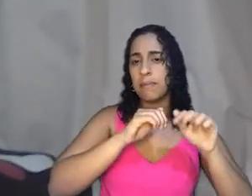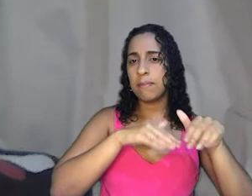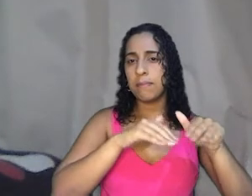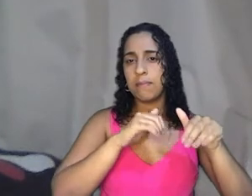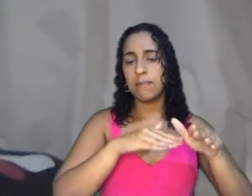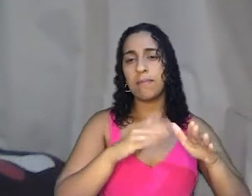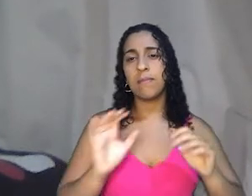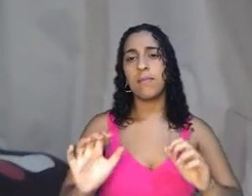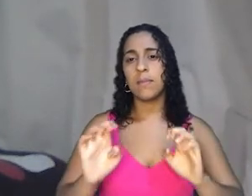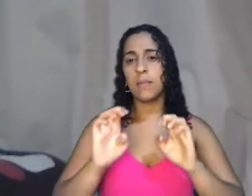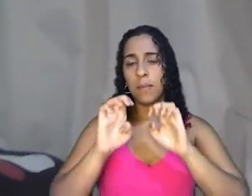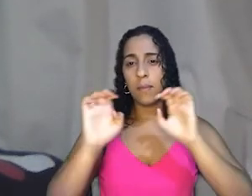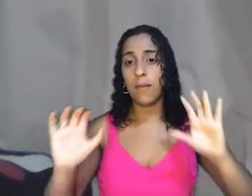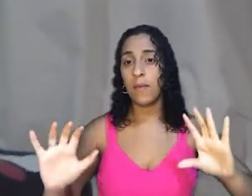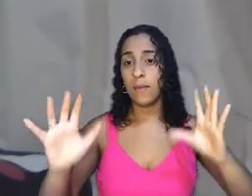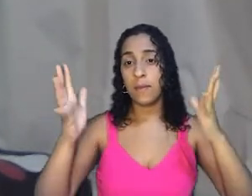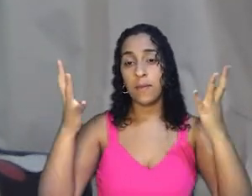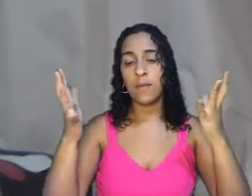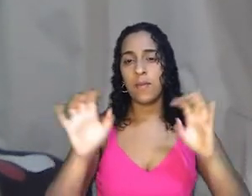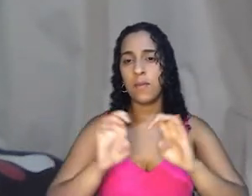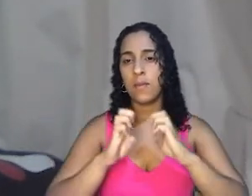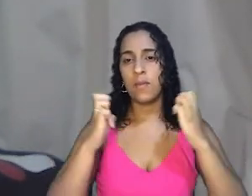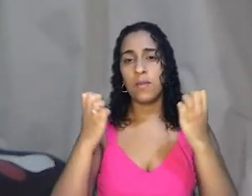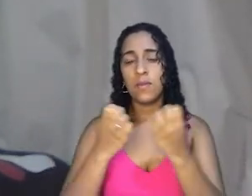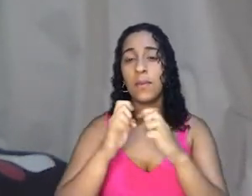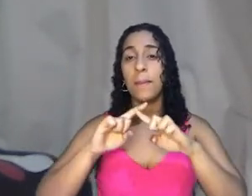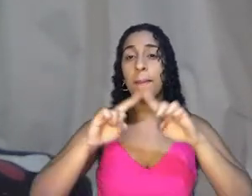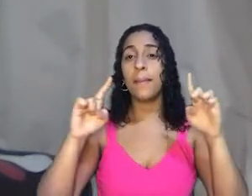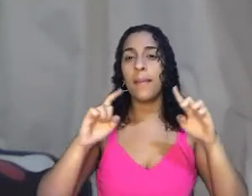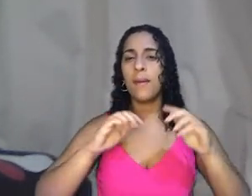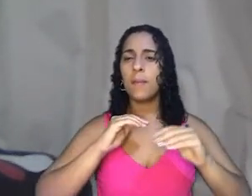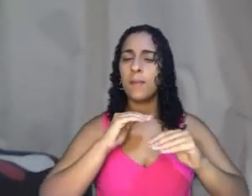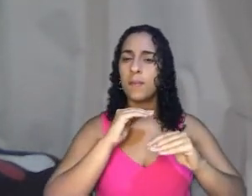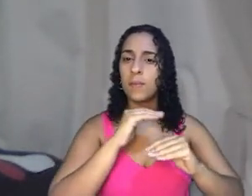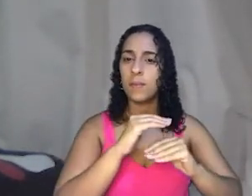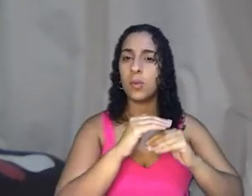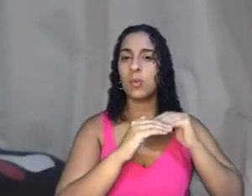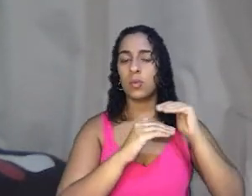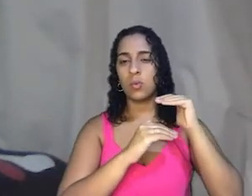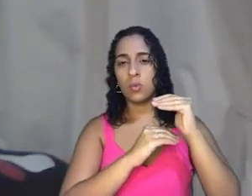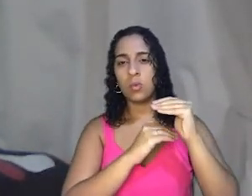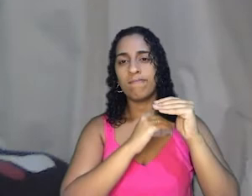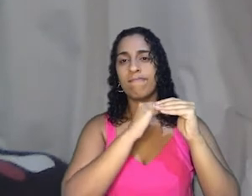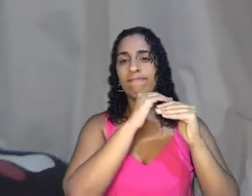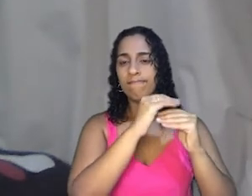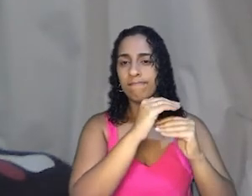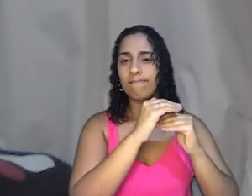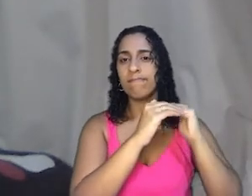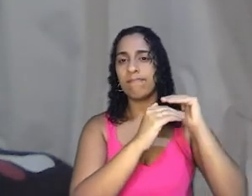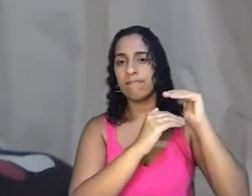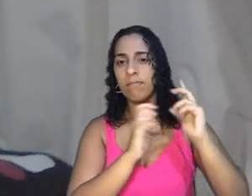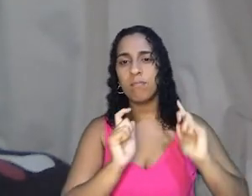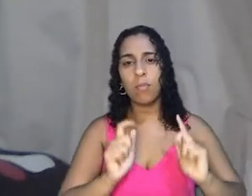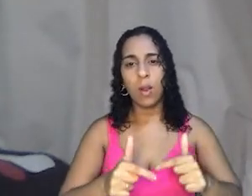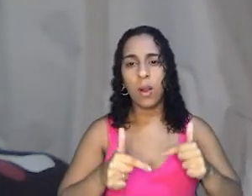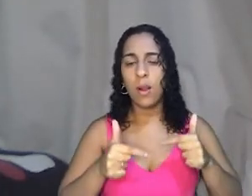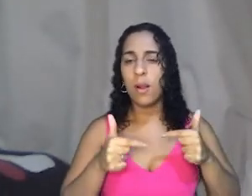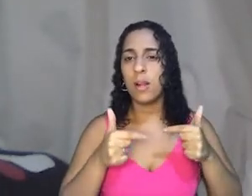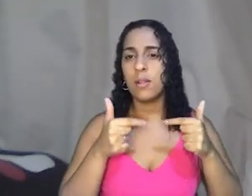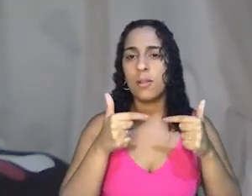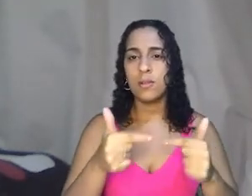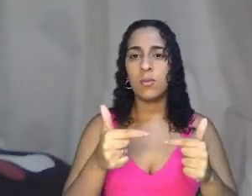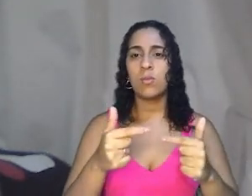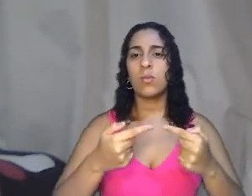ou como um evento mais como um processo construído por é por lutas